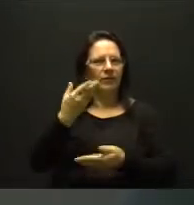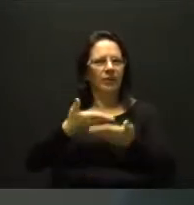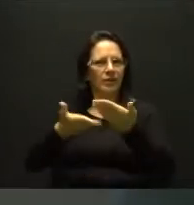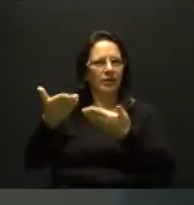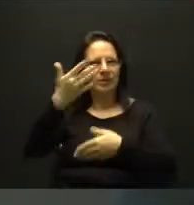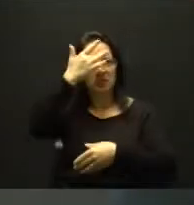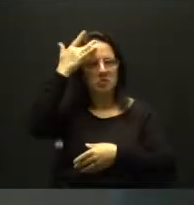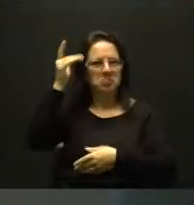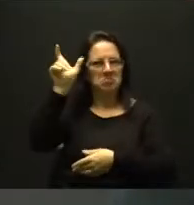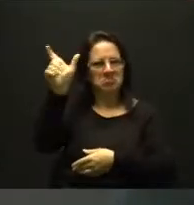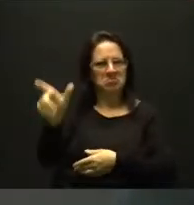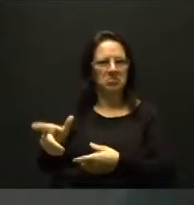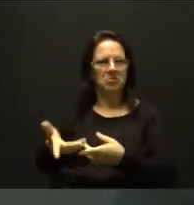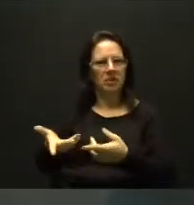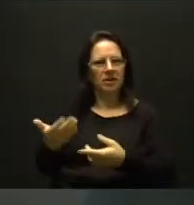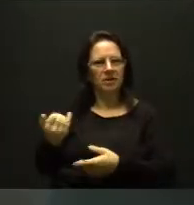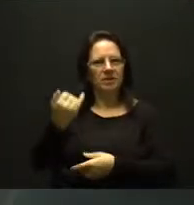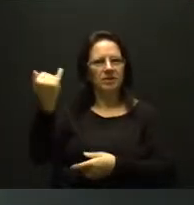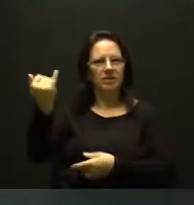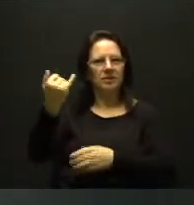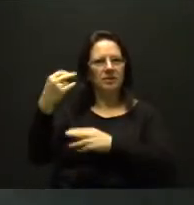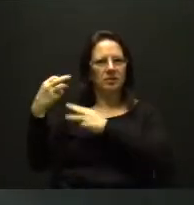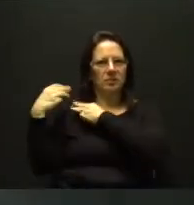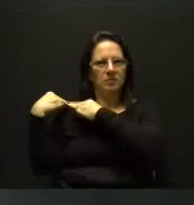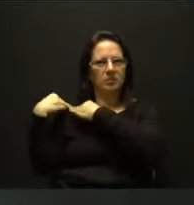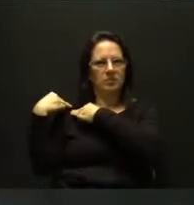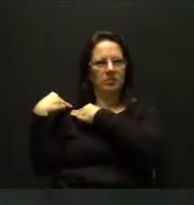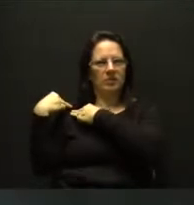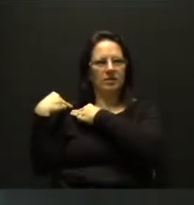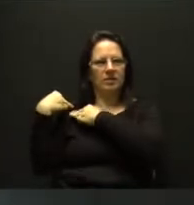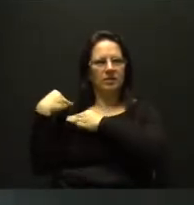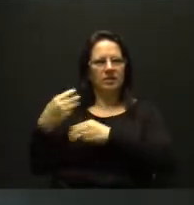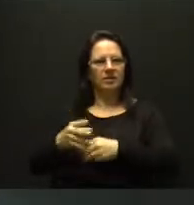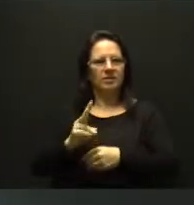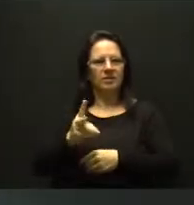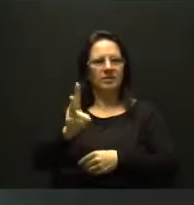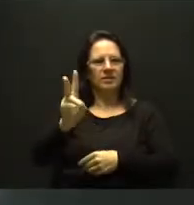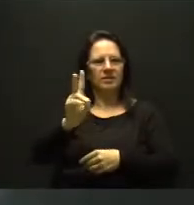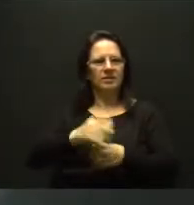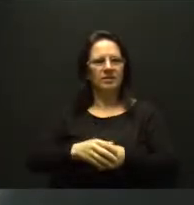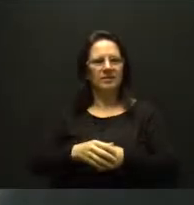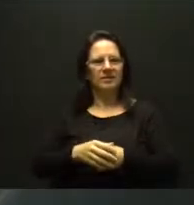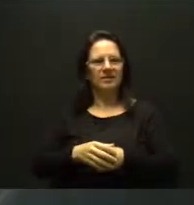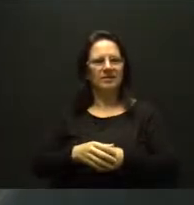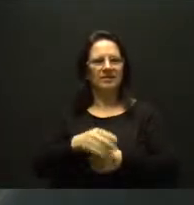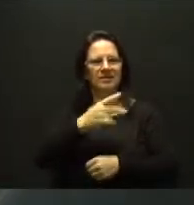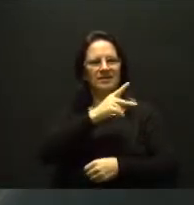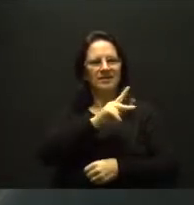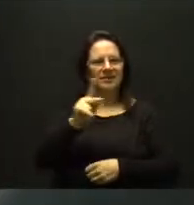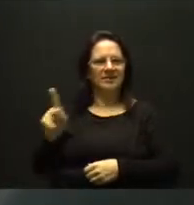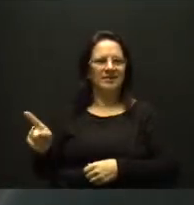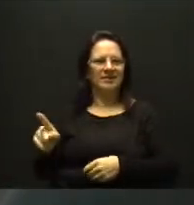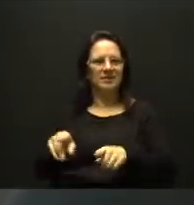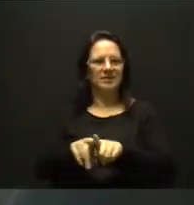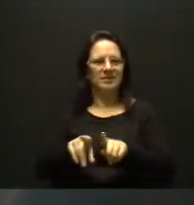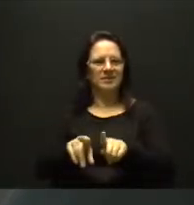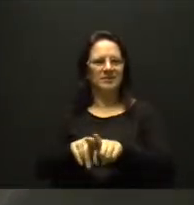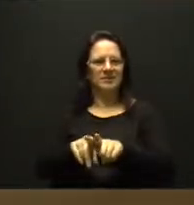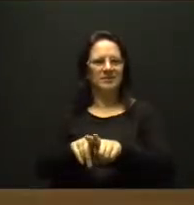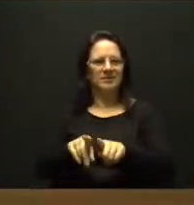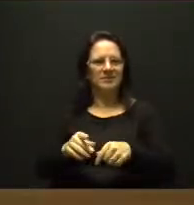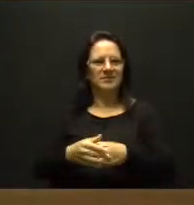essa possibilidade está nos representando junto com o executivo continuar senhor é o nosso presidente e me representa